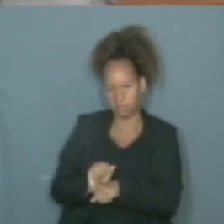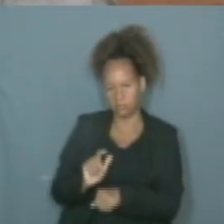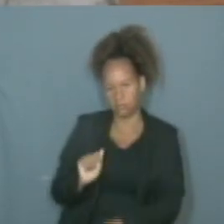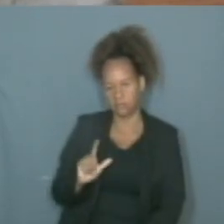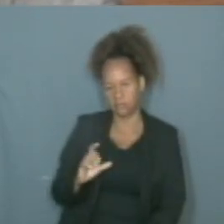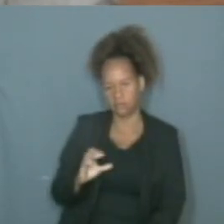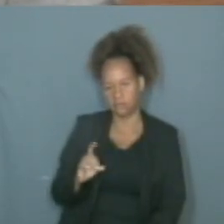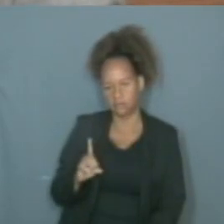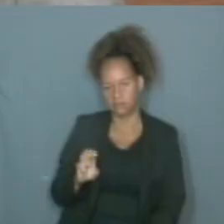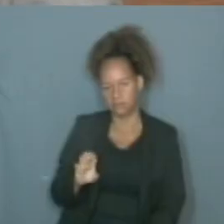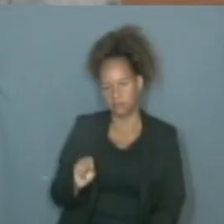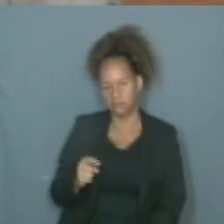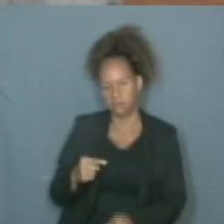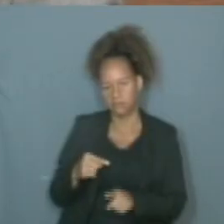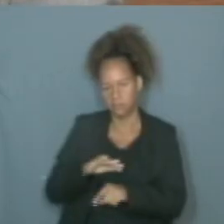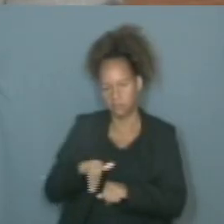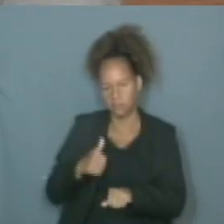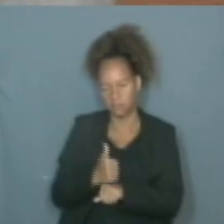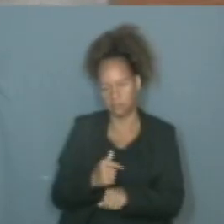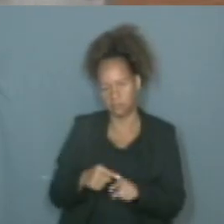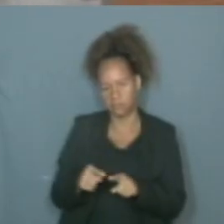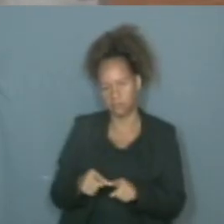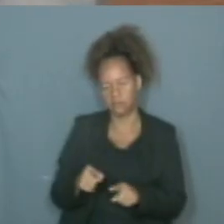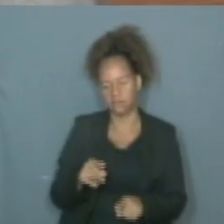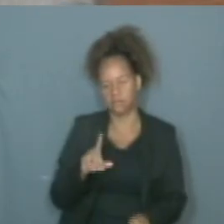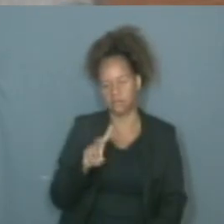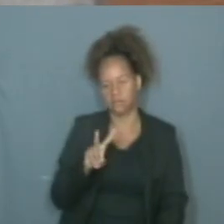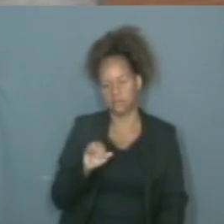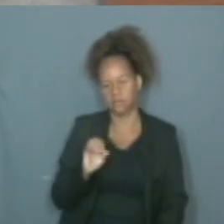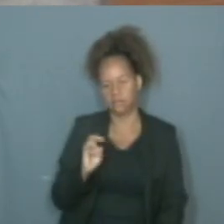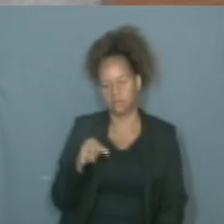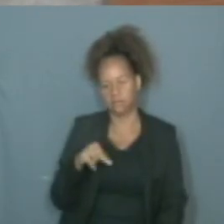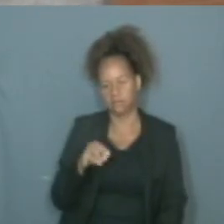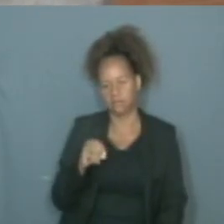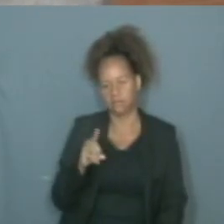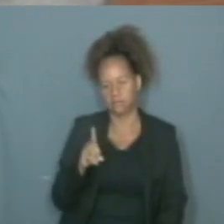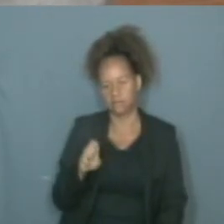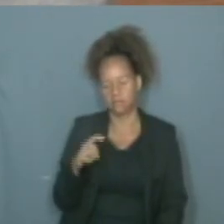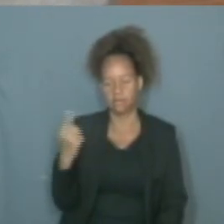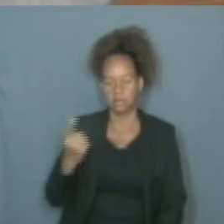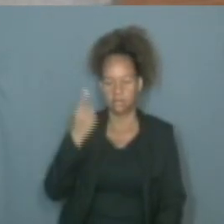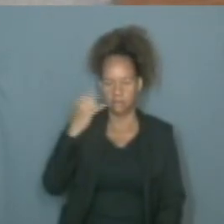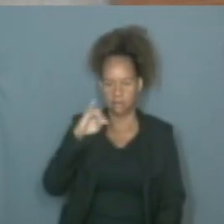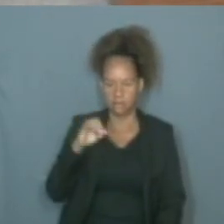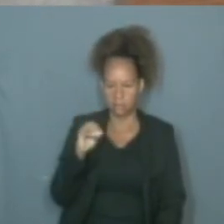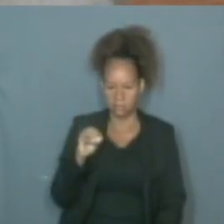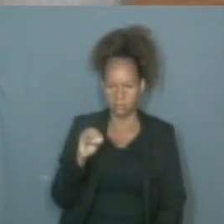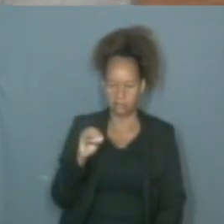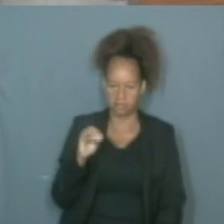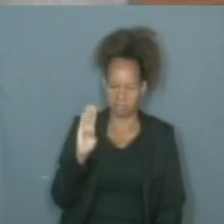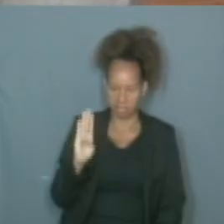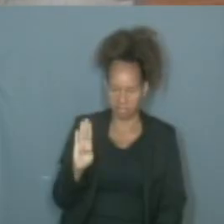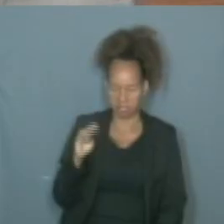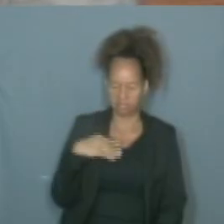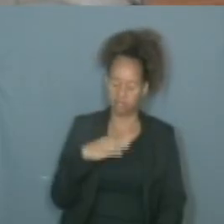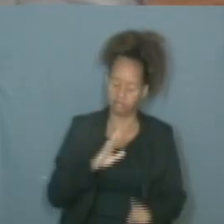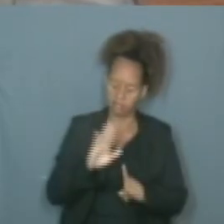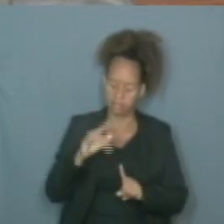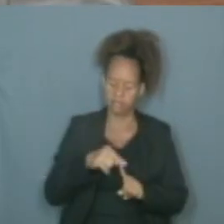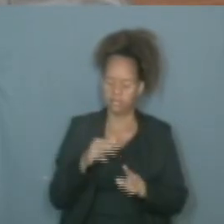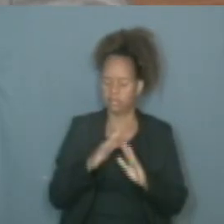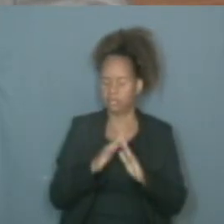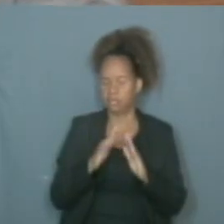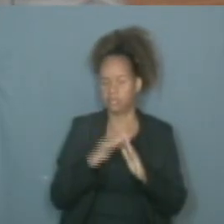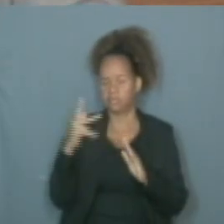Alcides Codeceira, que fica na Praça Visconde de Sabandeira, no bairro Alto Zé Bonifácio. Eu destaquei esse aqui porque os moradores